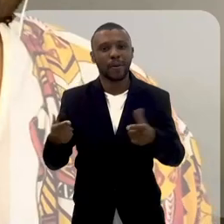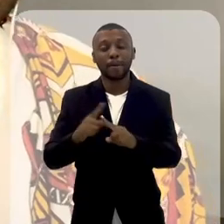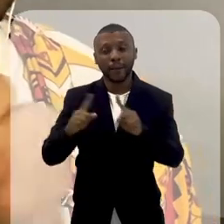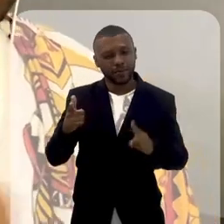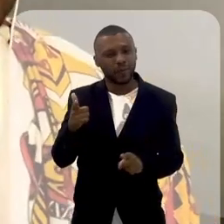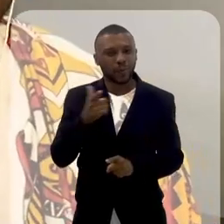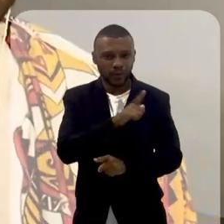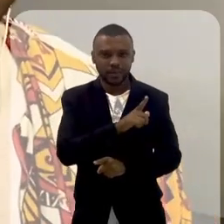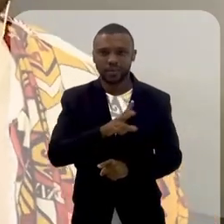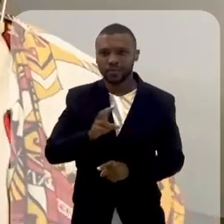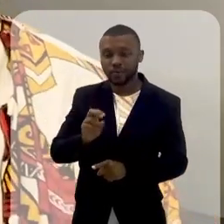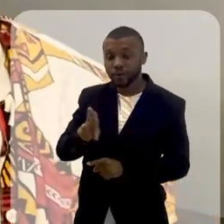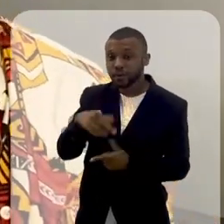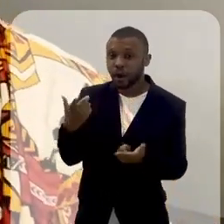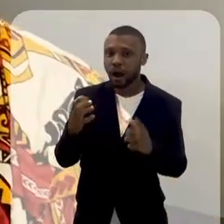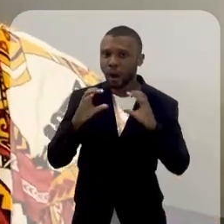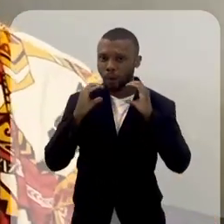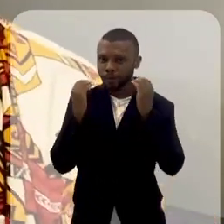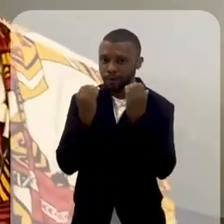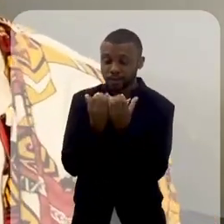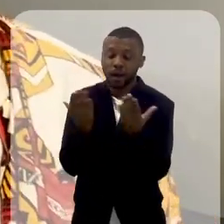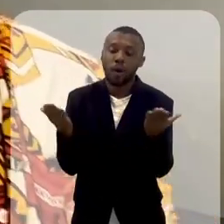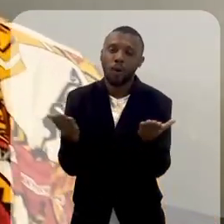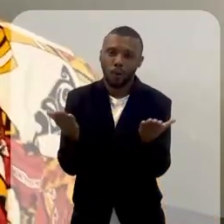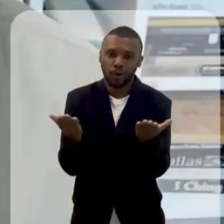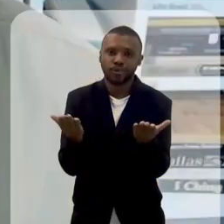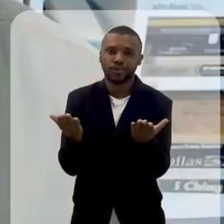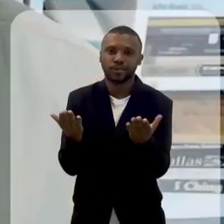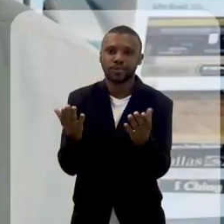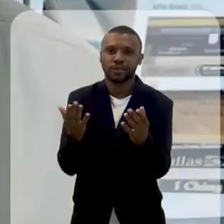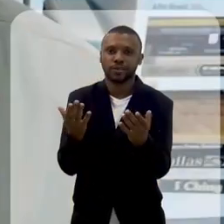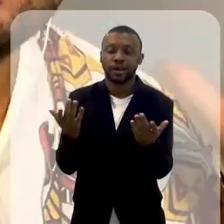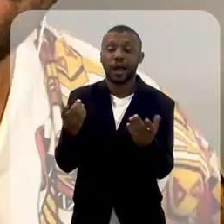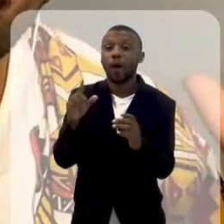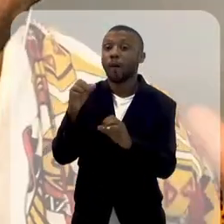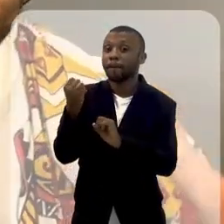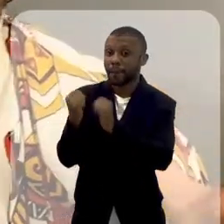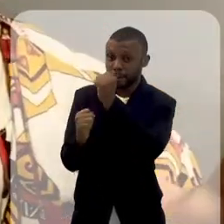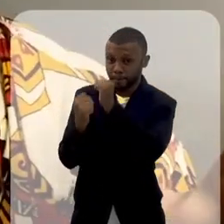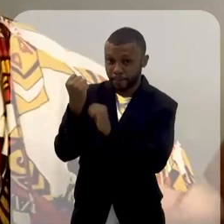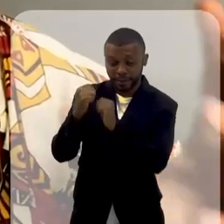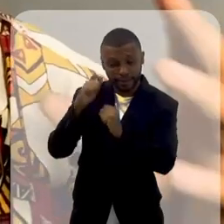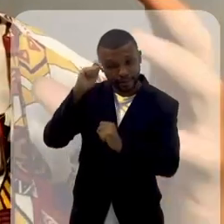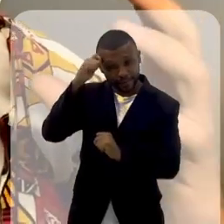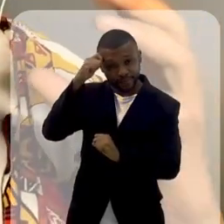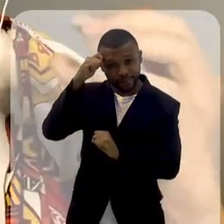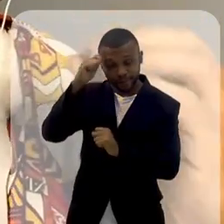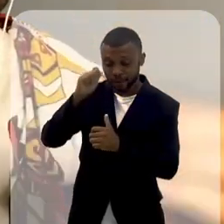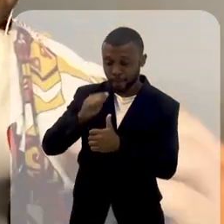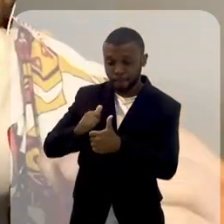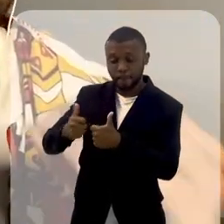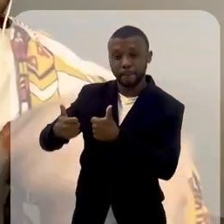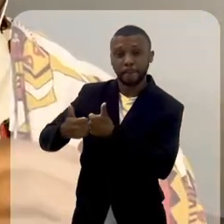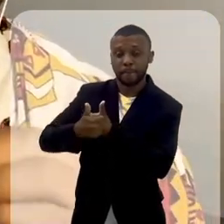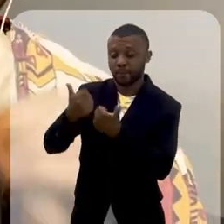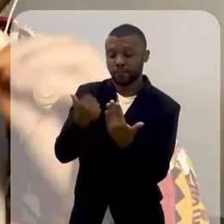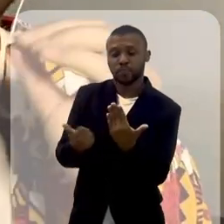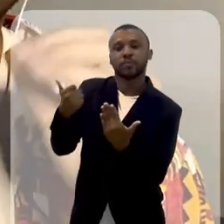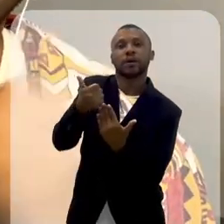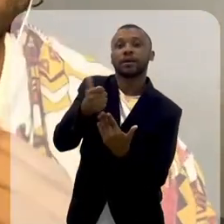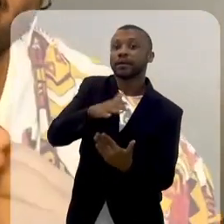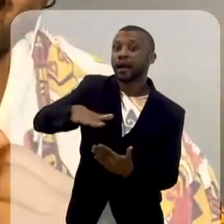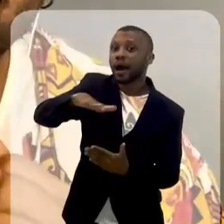É impossível fazer isso, mas eu vou conseguir. A Confraria do Impossível hoje é uma empresa